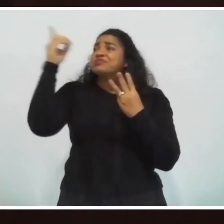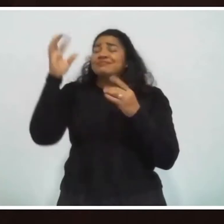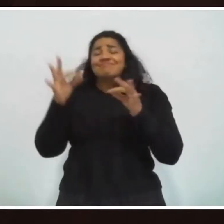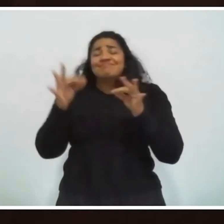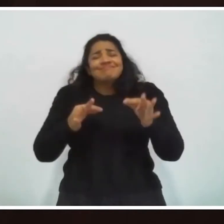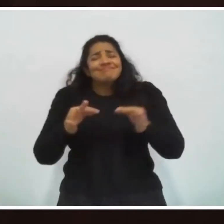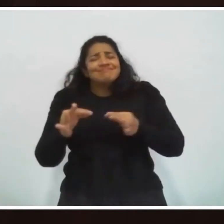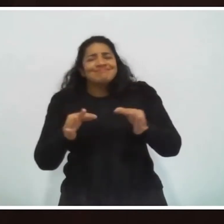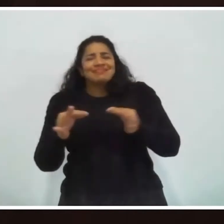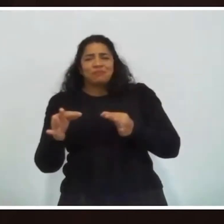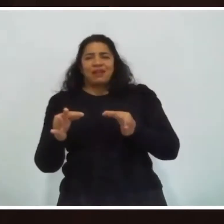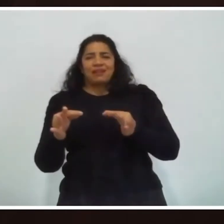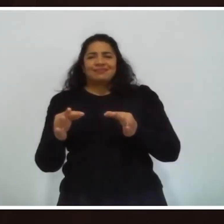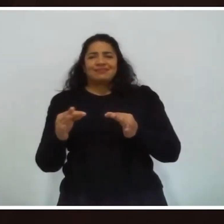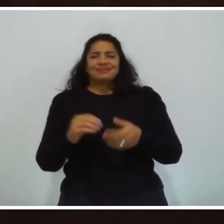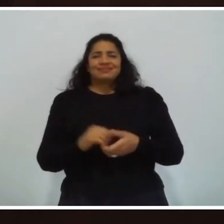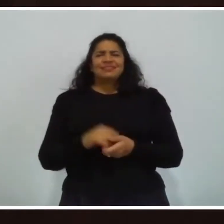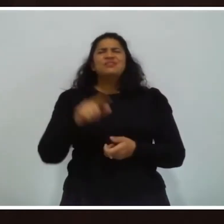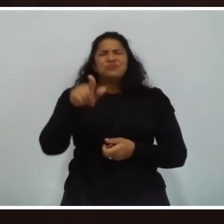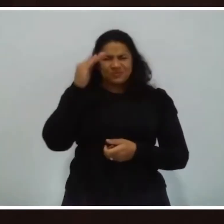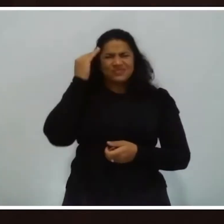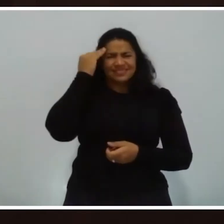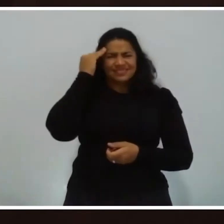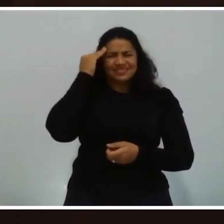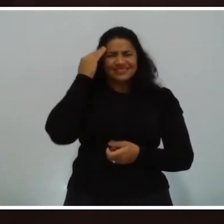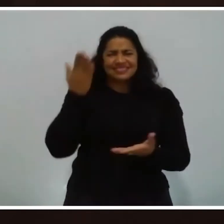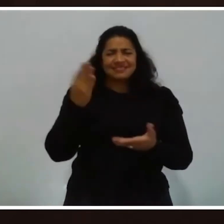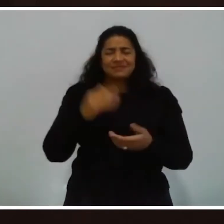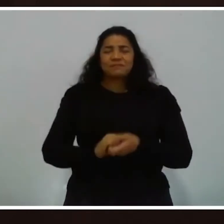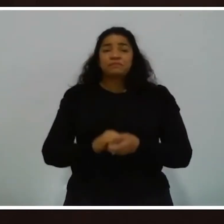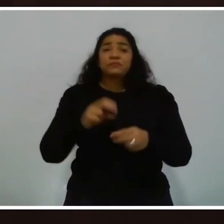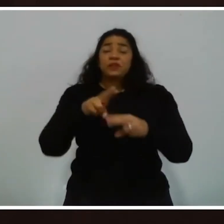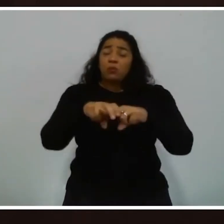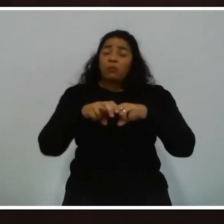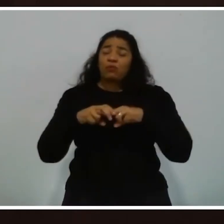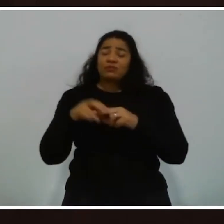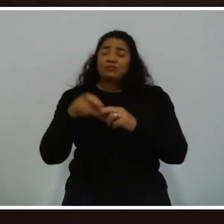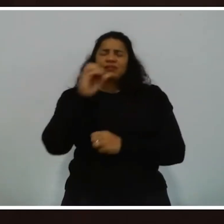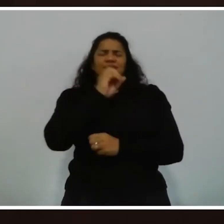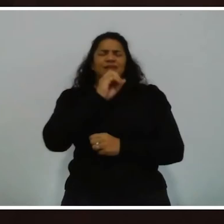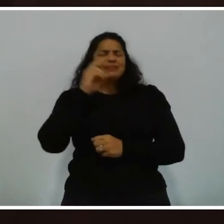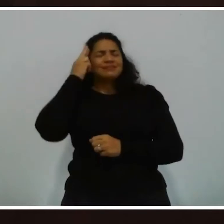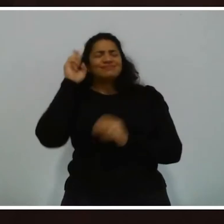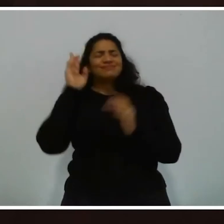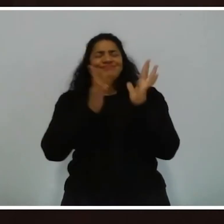Vocês não entendendo ou não? Por isso, irmãos, ó Senhor Jesus,